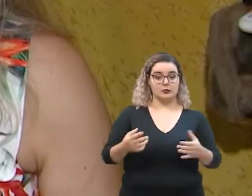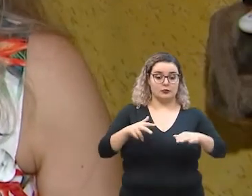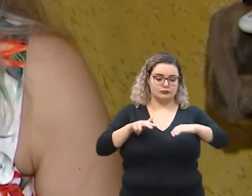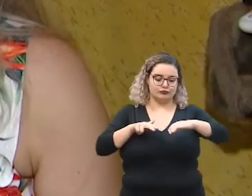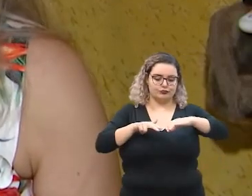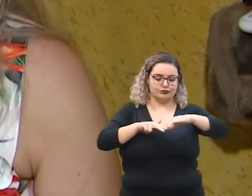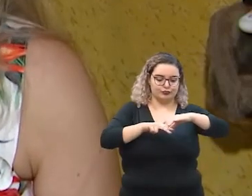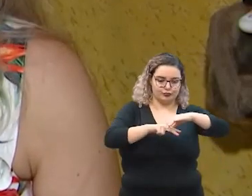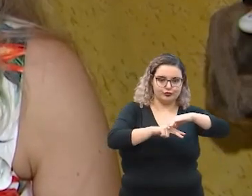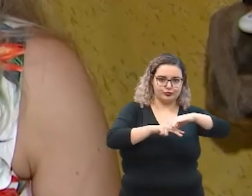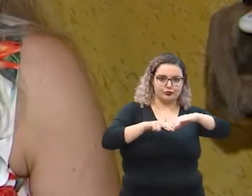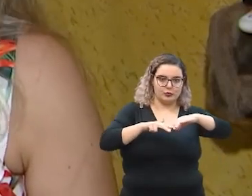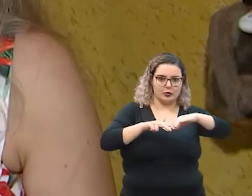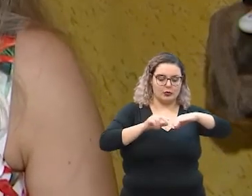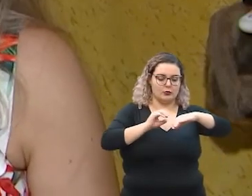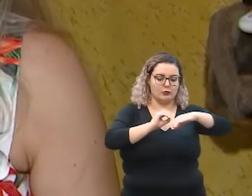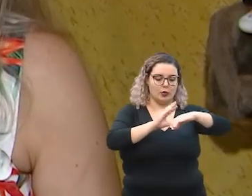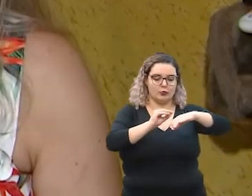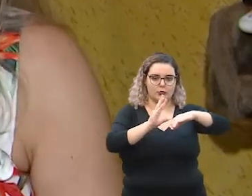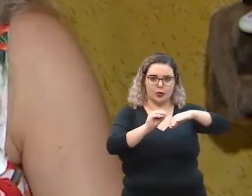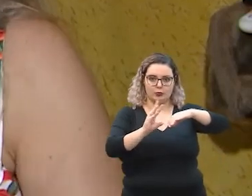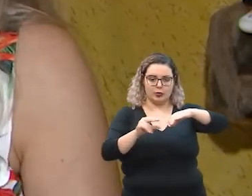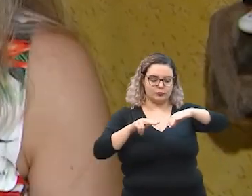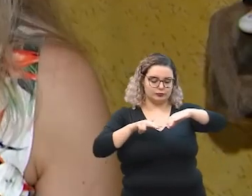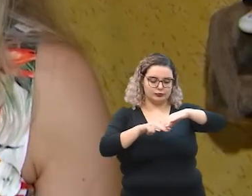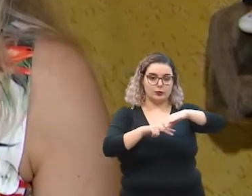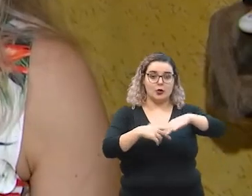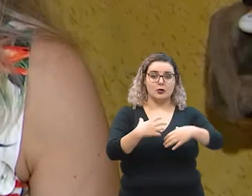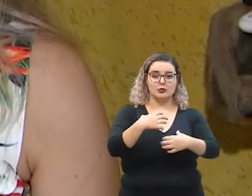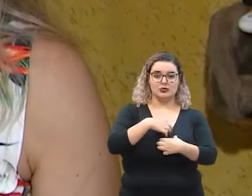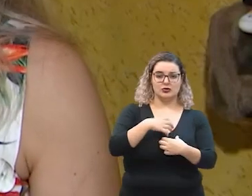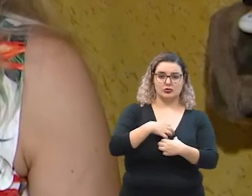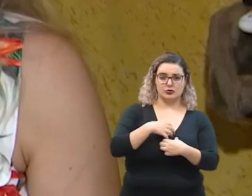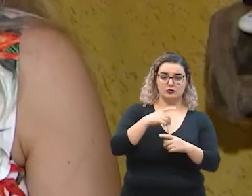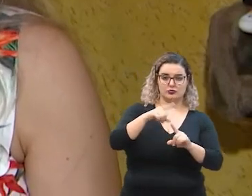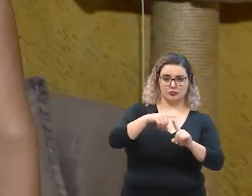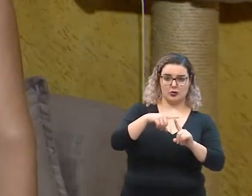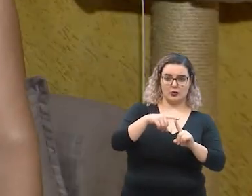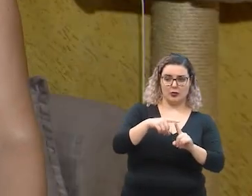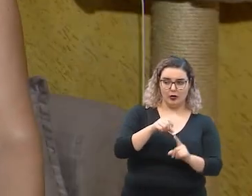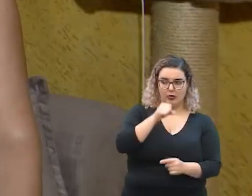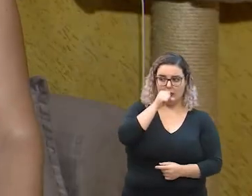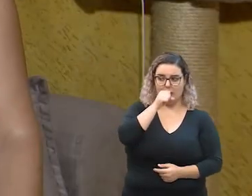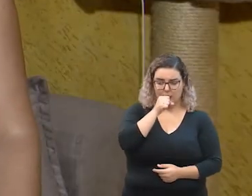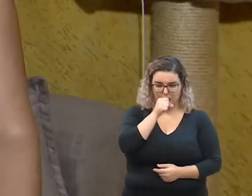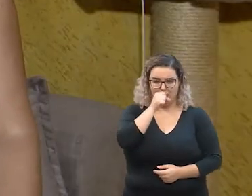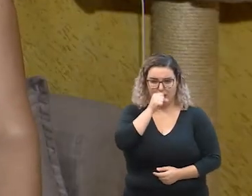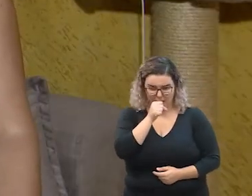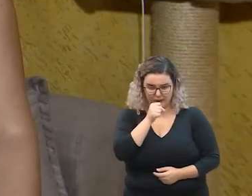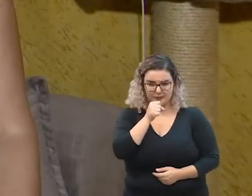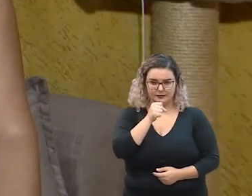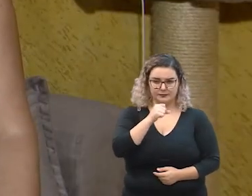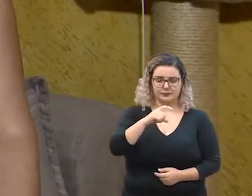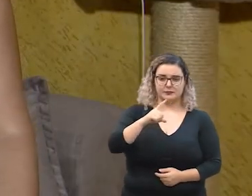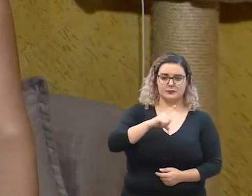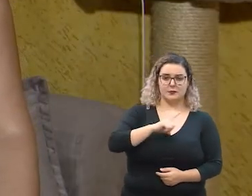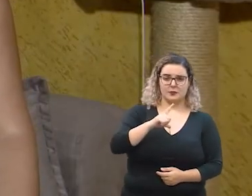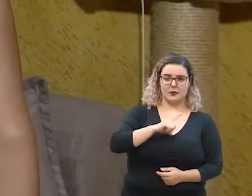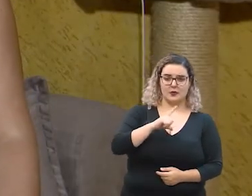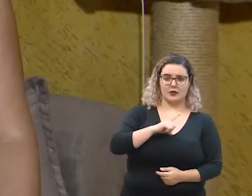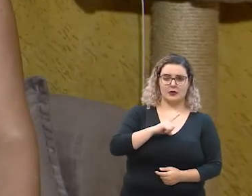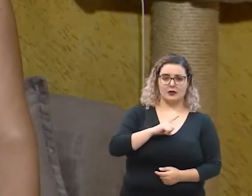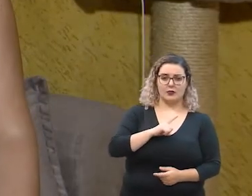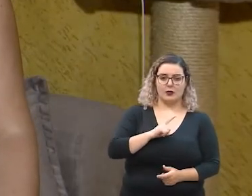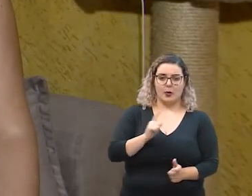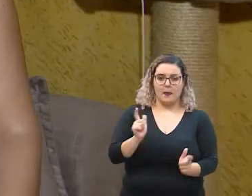tomografia em mim, computadorizada, por conta do tipo de tosse que eu estava. E aí, saiu